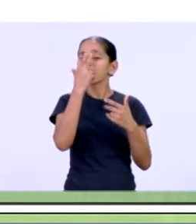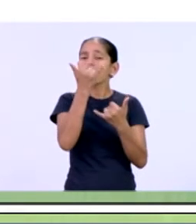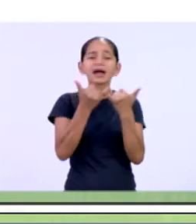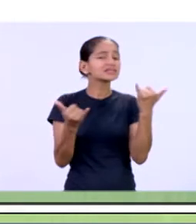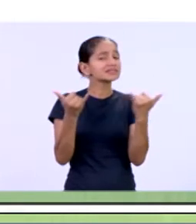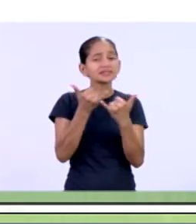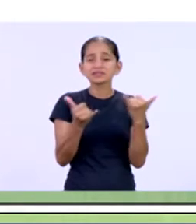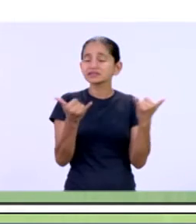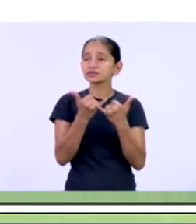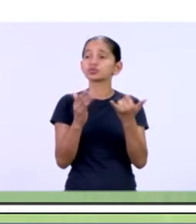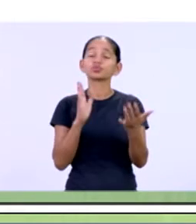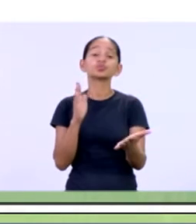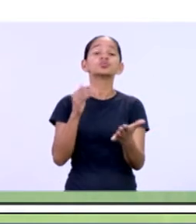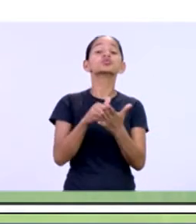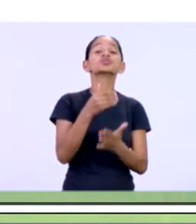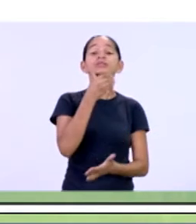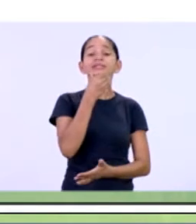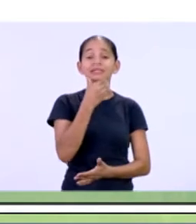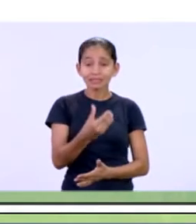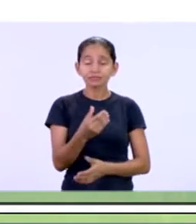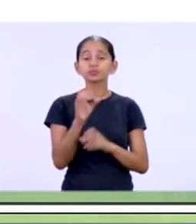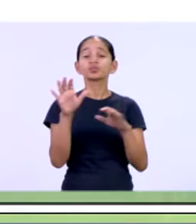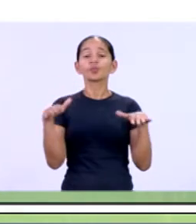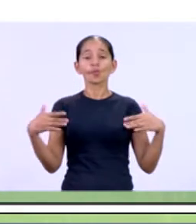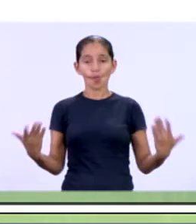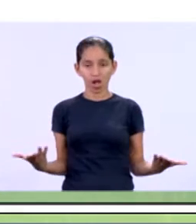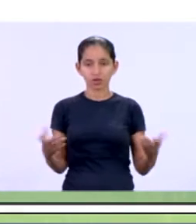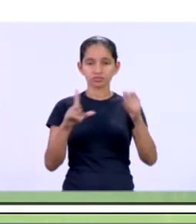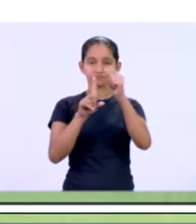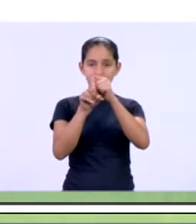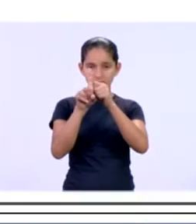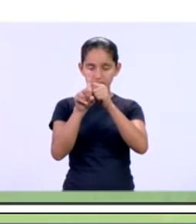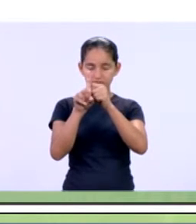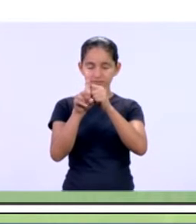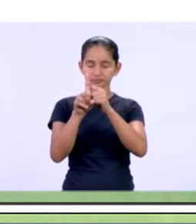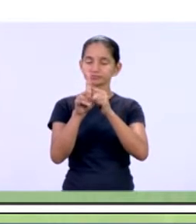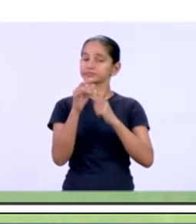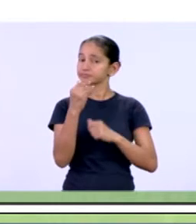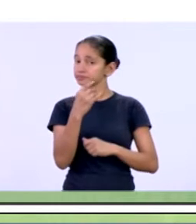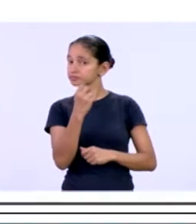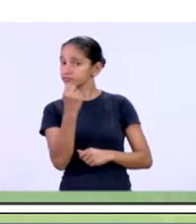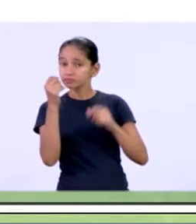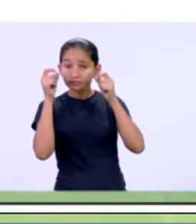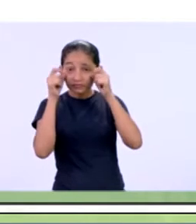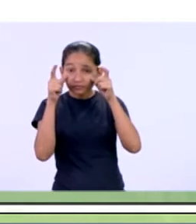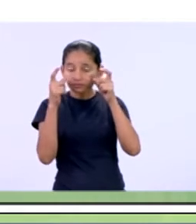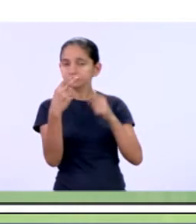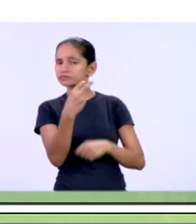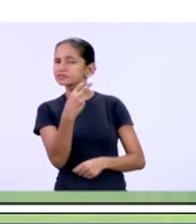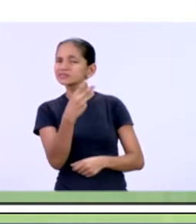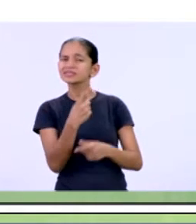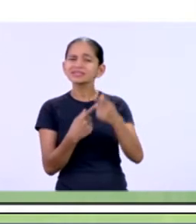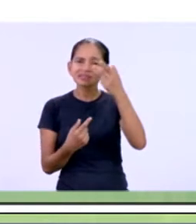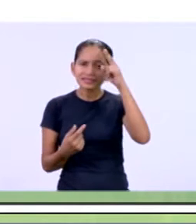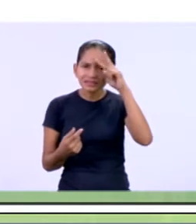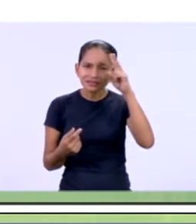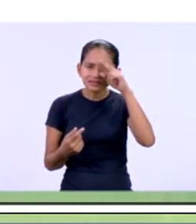último mês aqui, mês de dezembro? Porque o mês de dezembro, ele não ficou mais, olha, os outros meses eu ficava em qual base de